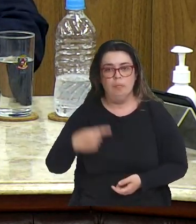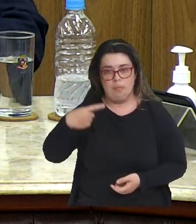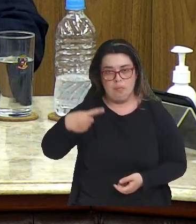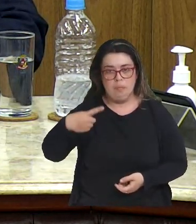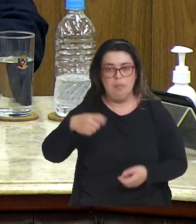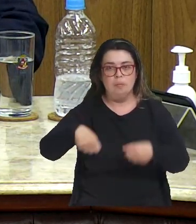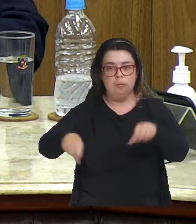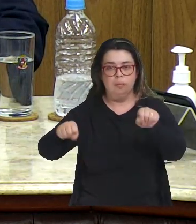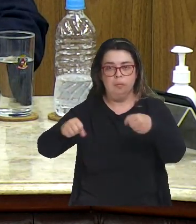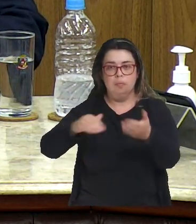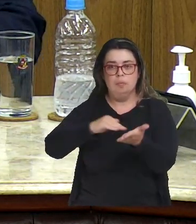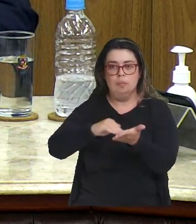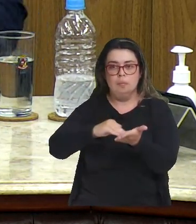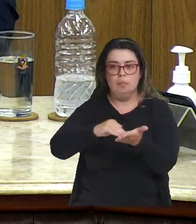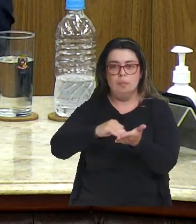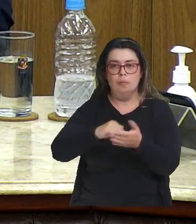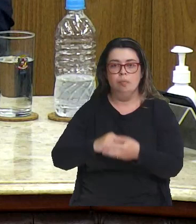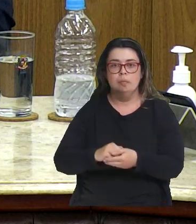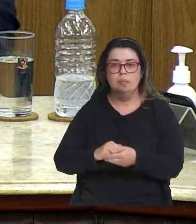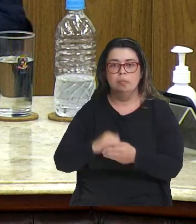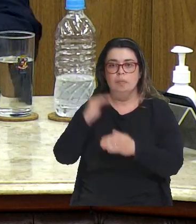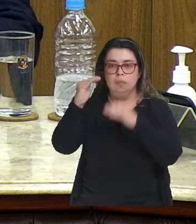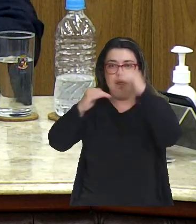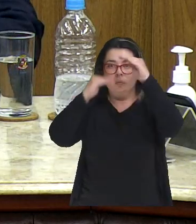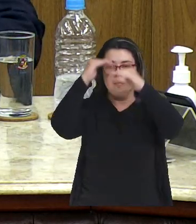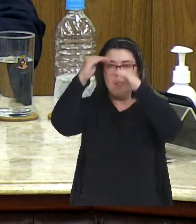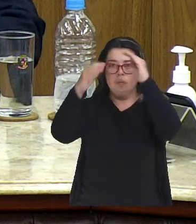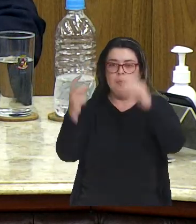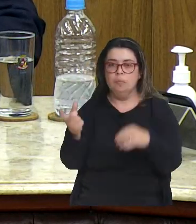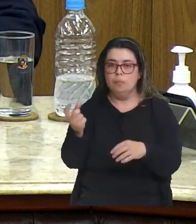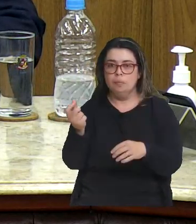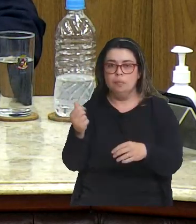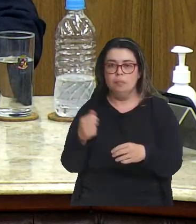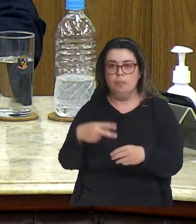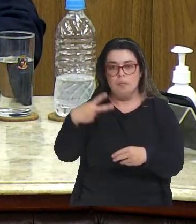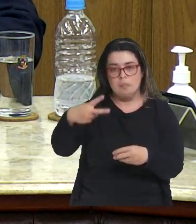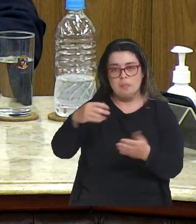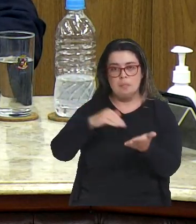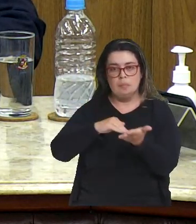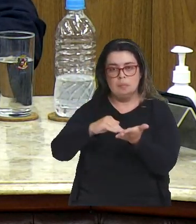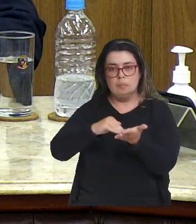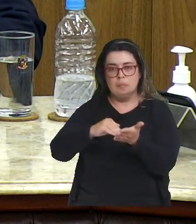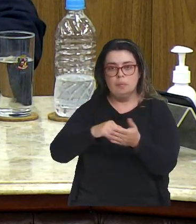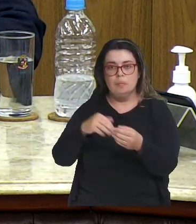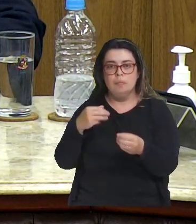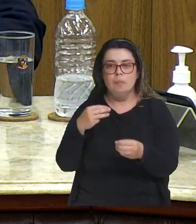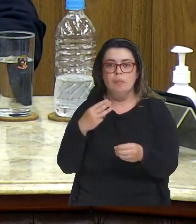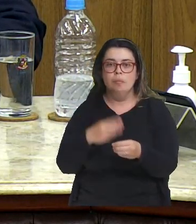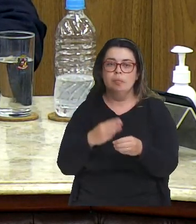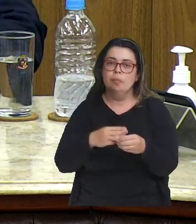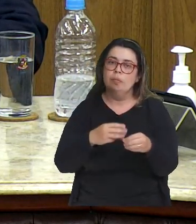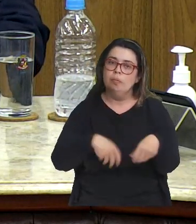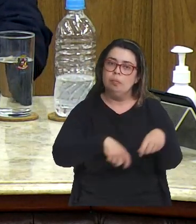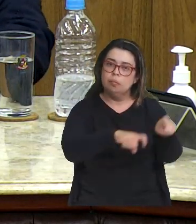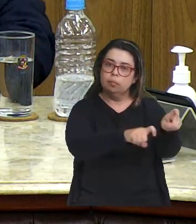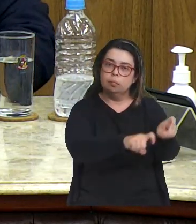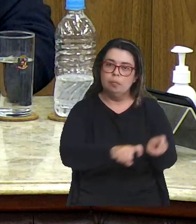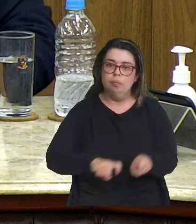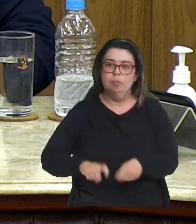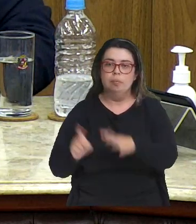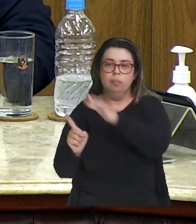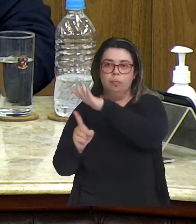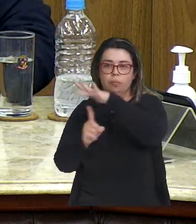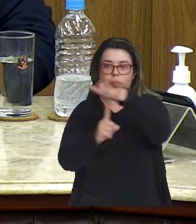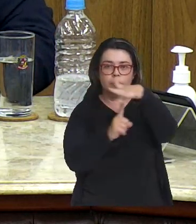Secretaria Municipal de Desenvolvimento Econômico, 2 para a Secretaria Municipal de Agricultura e Meio Ambiente.